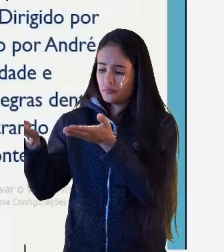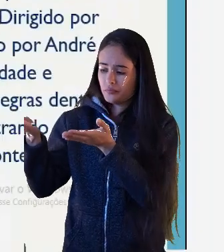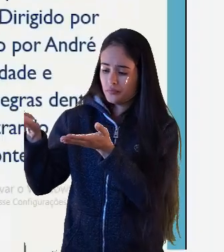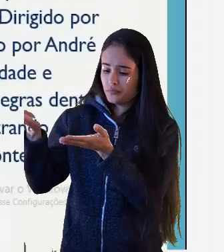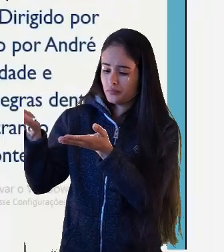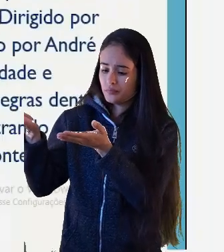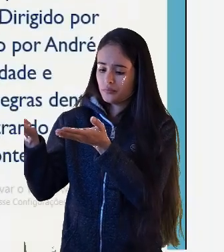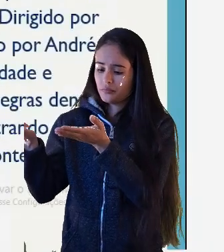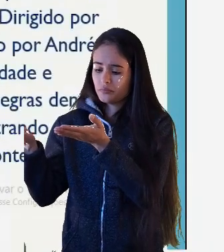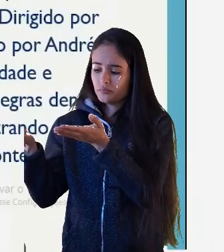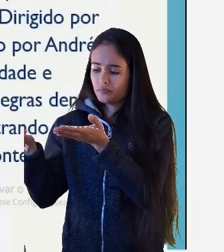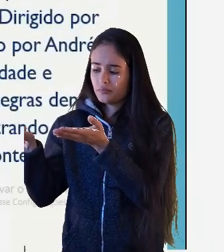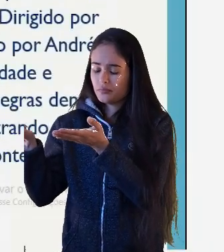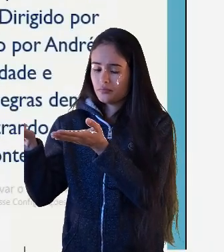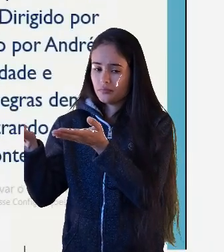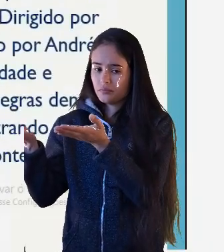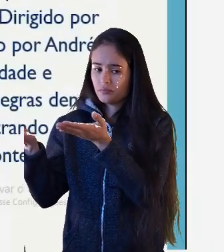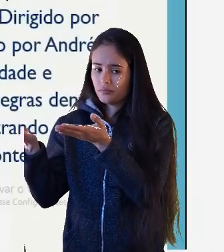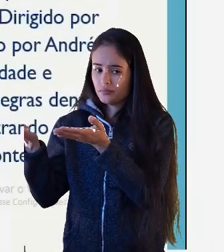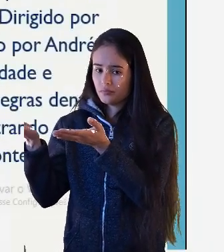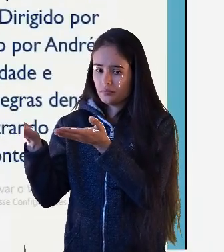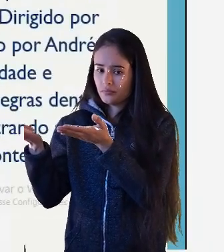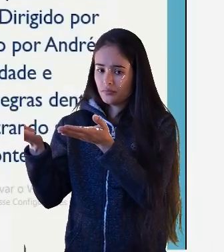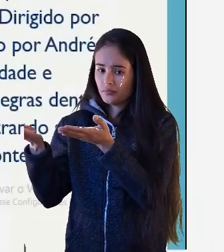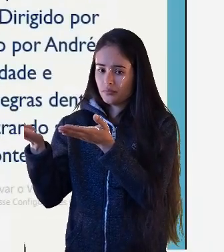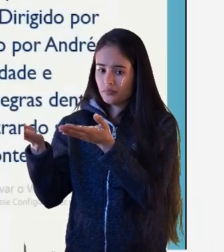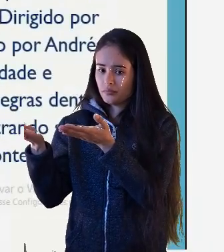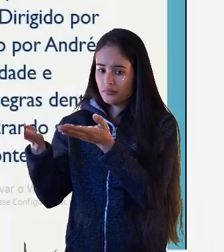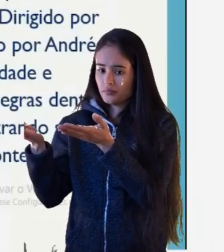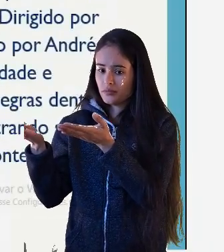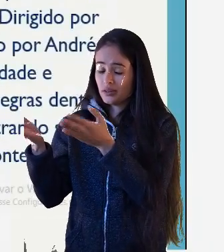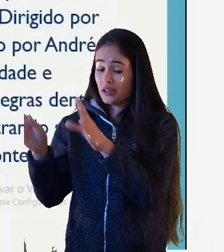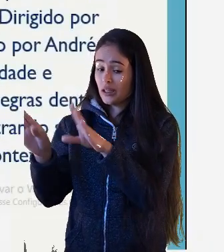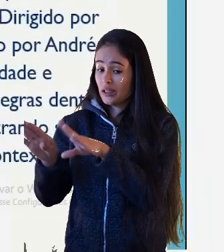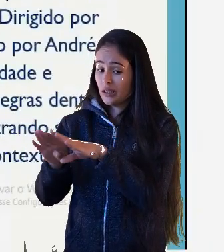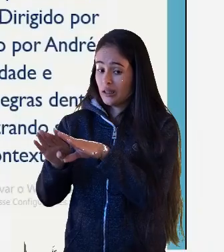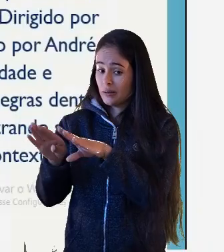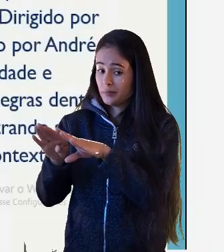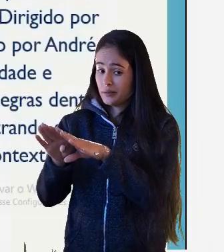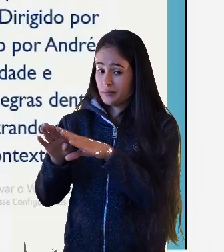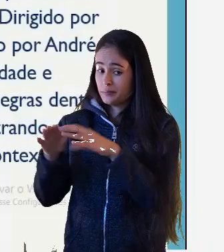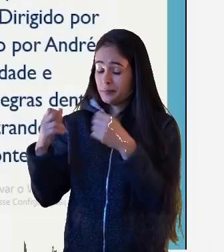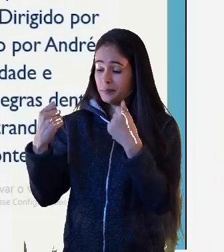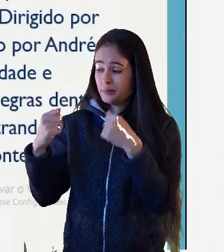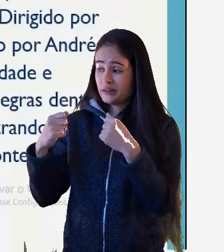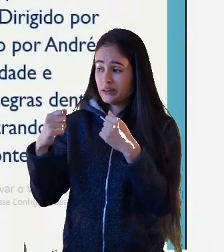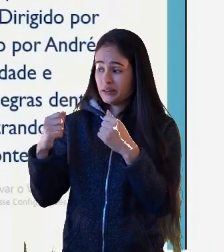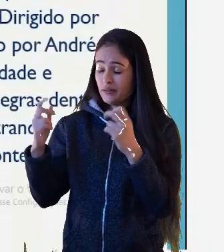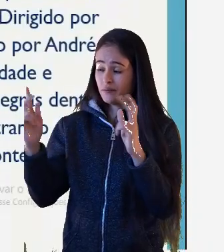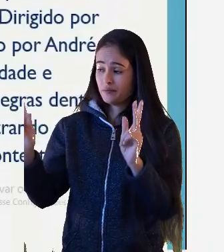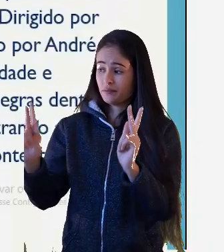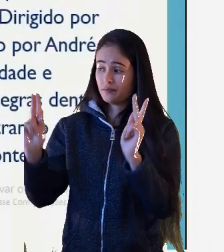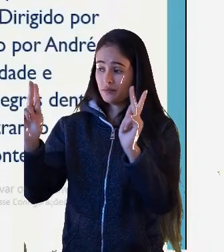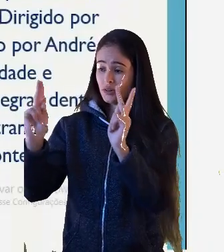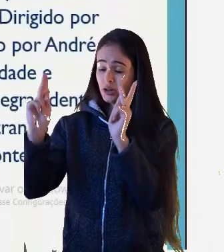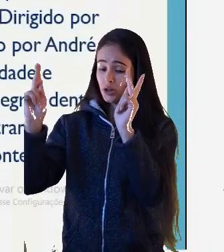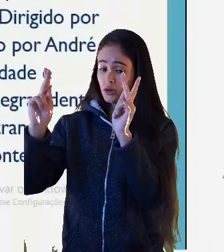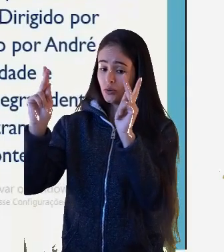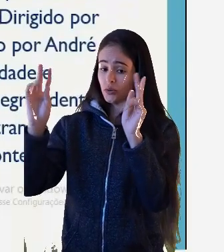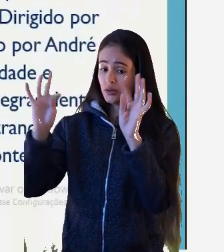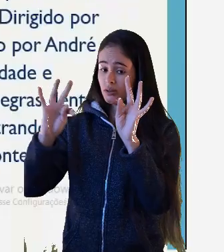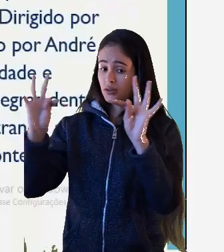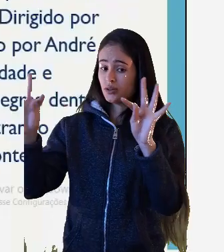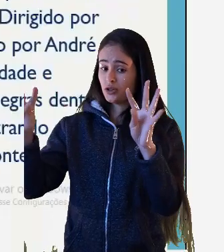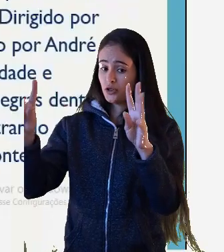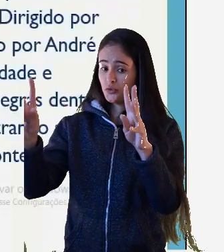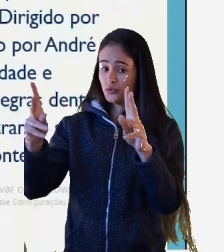Aliás, né, no Enem, estou pensando no Enem também, né? Nem o Enem e nem as cotas, né? Demoraram para aderir. Dirigido pela Gabriele Ferreira, produzido por